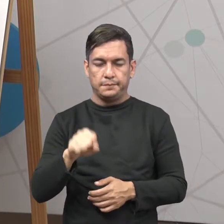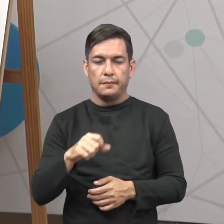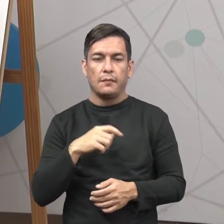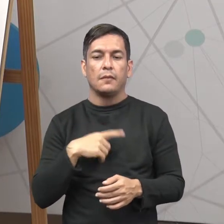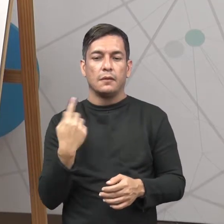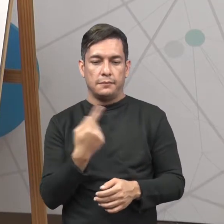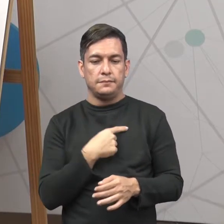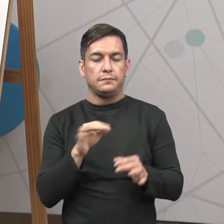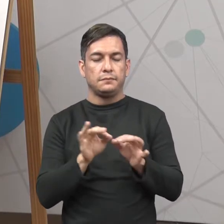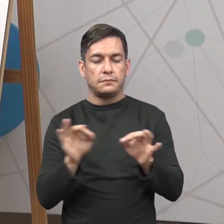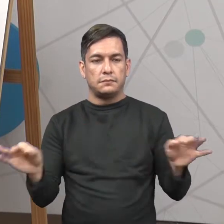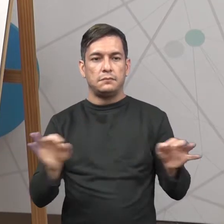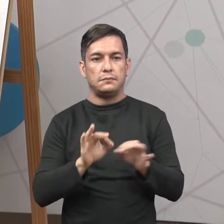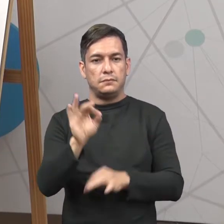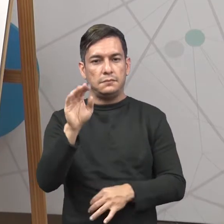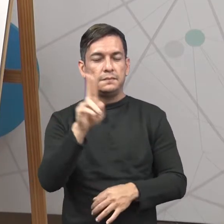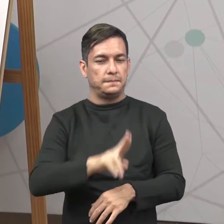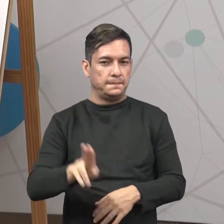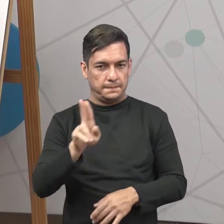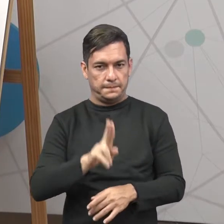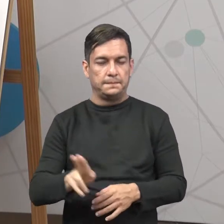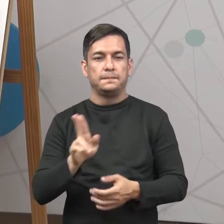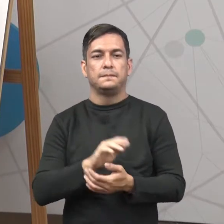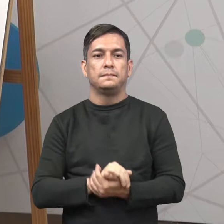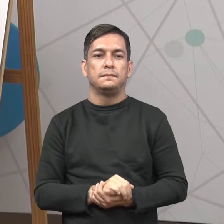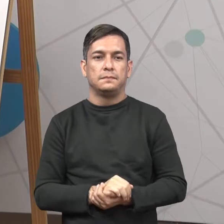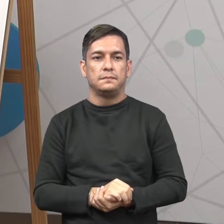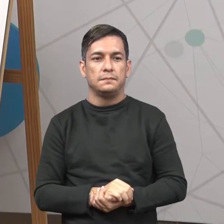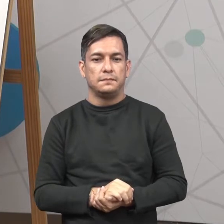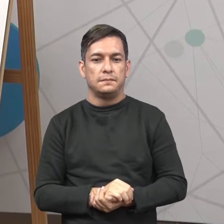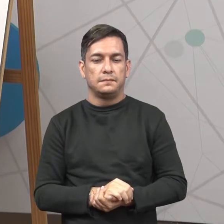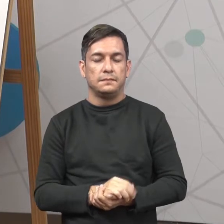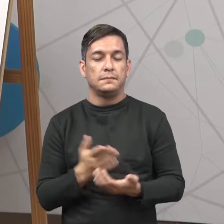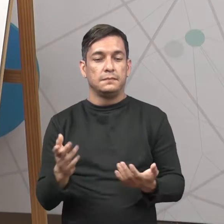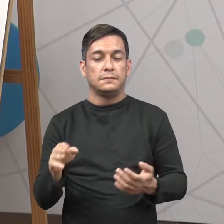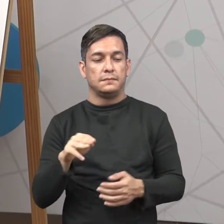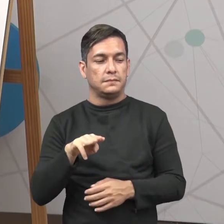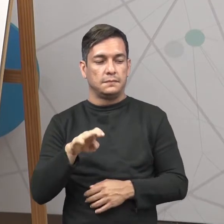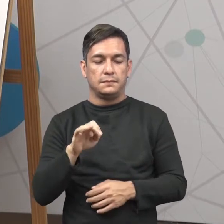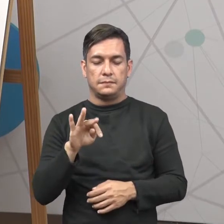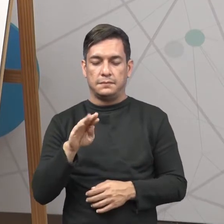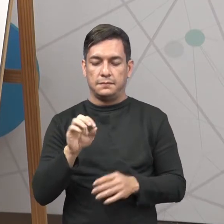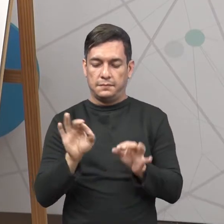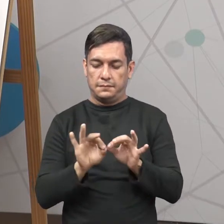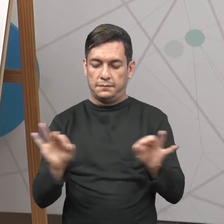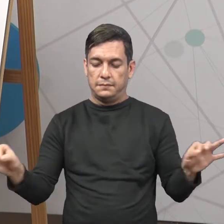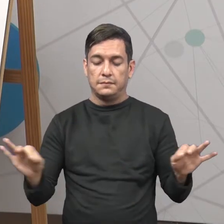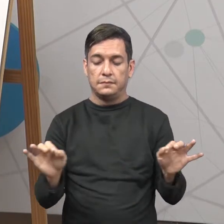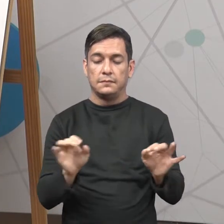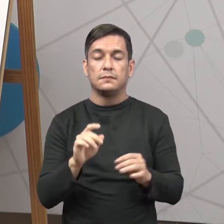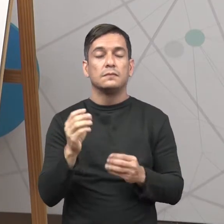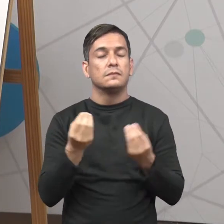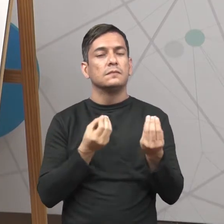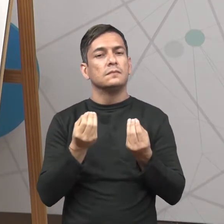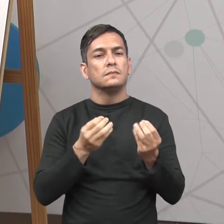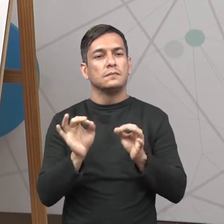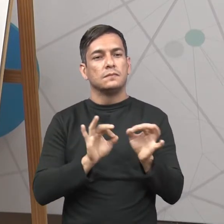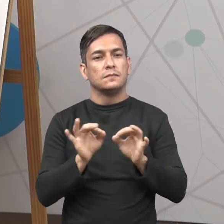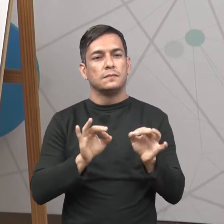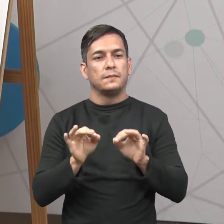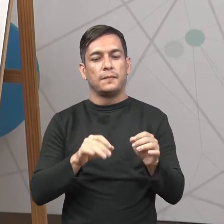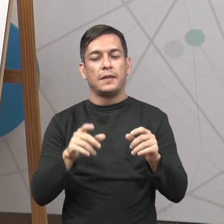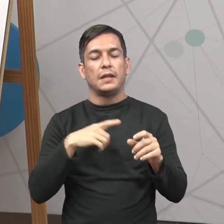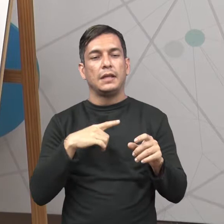nós usamos o metro para medir. O metro, ele disse, é formado por